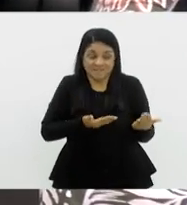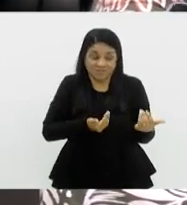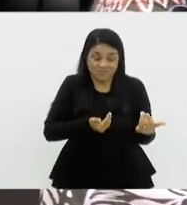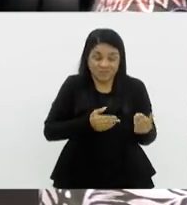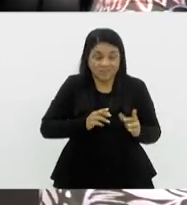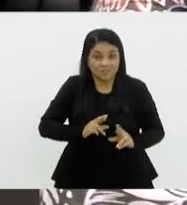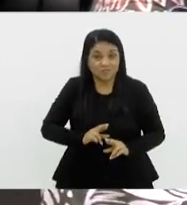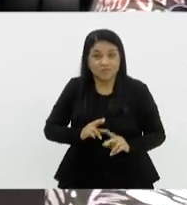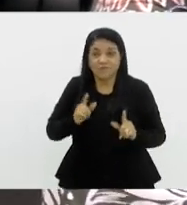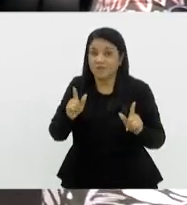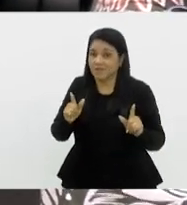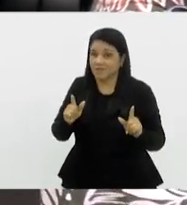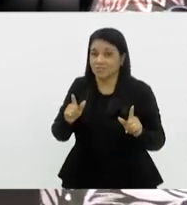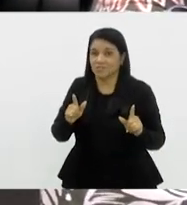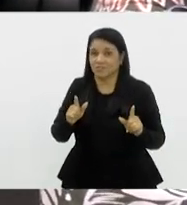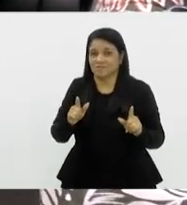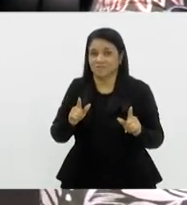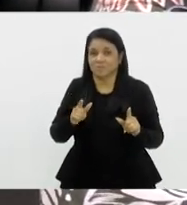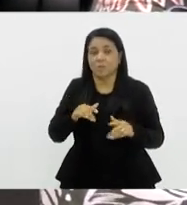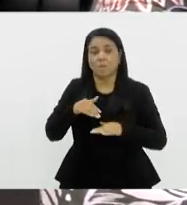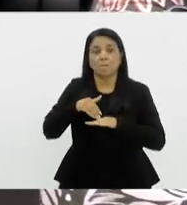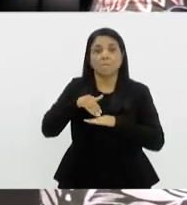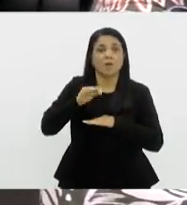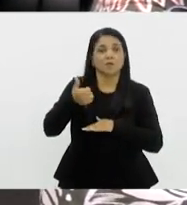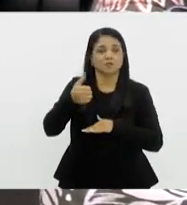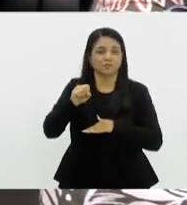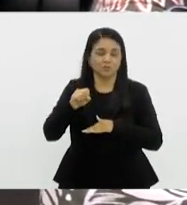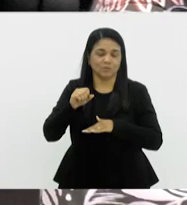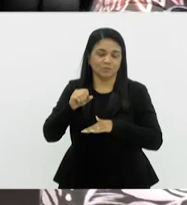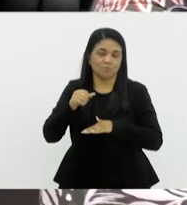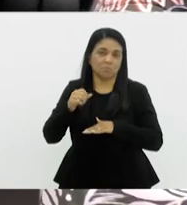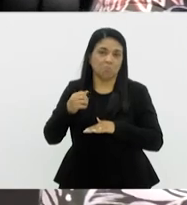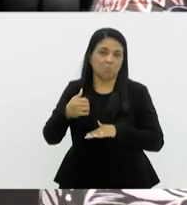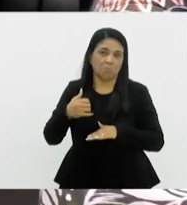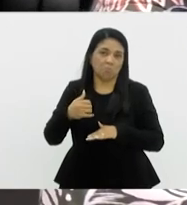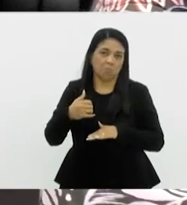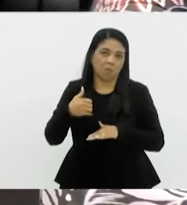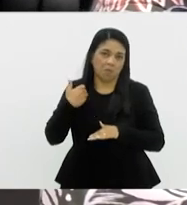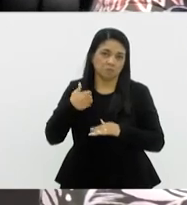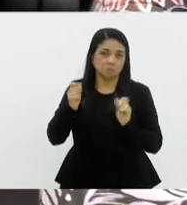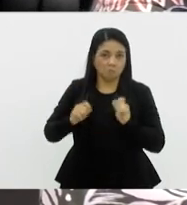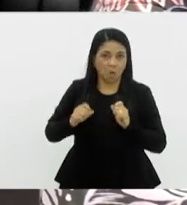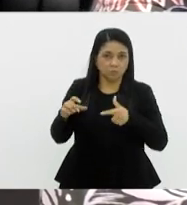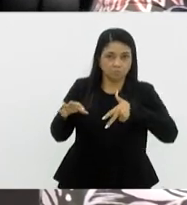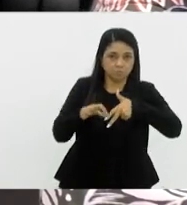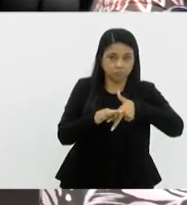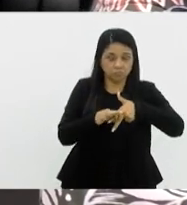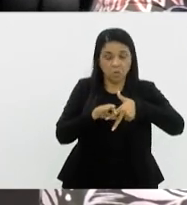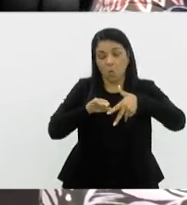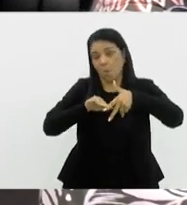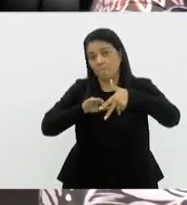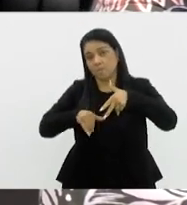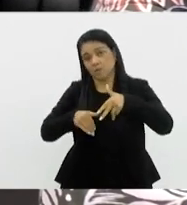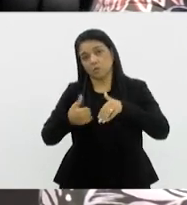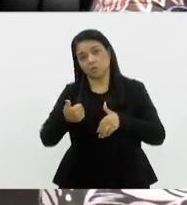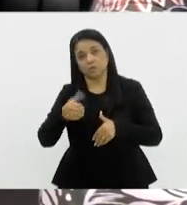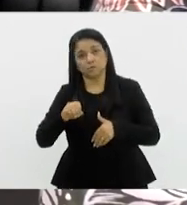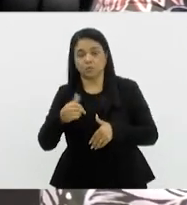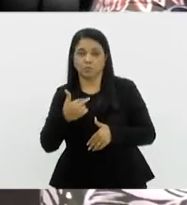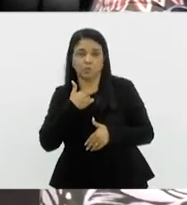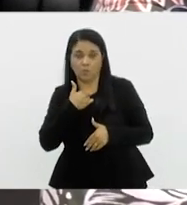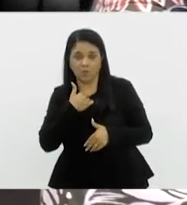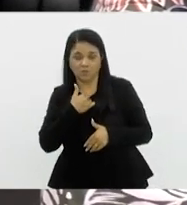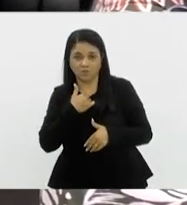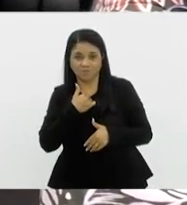implicadas. Por que que um maior de 18 anos pode e o menor não pode? Por uma série de razões. O maior de 18 anos não